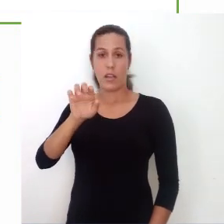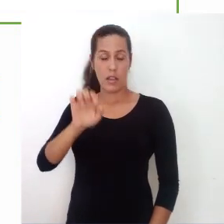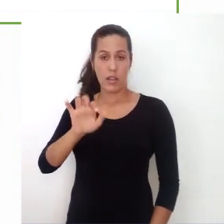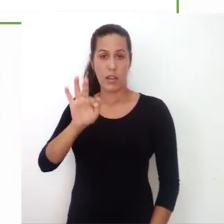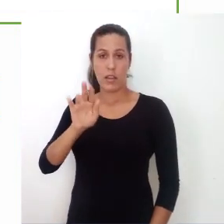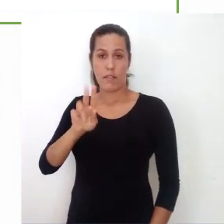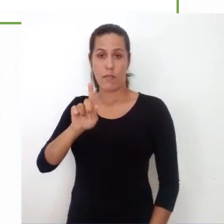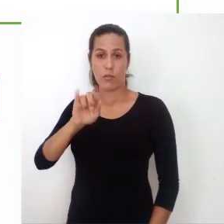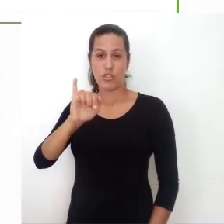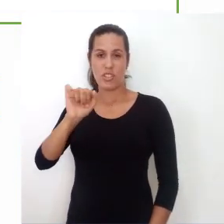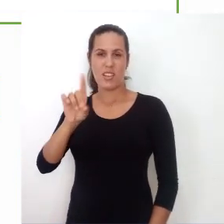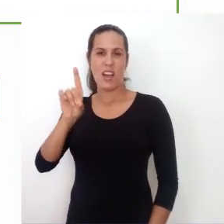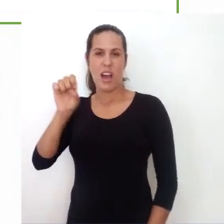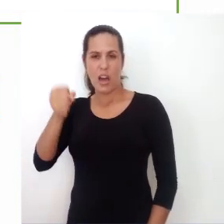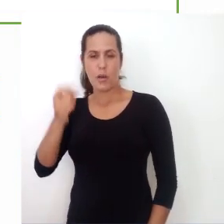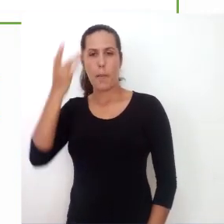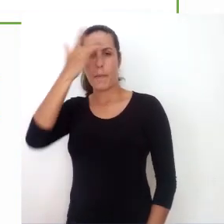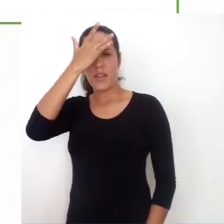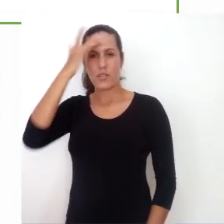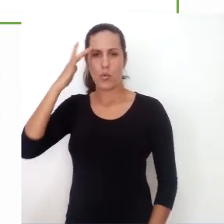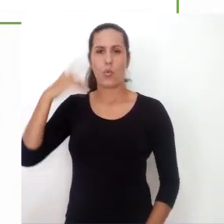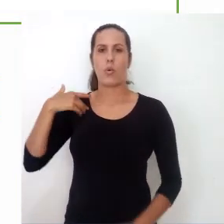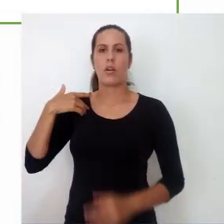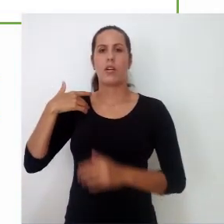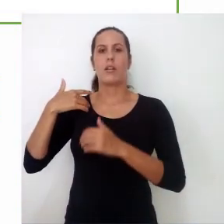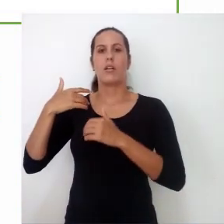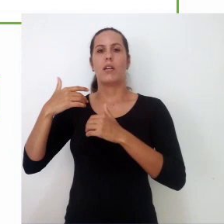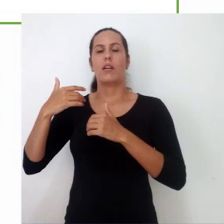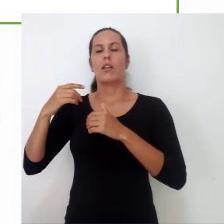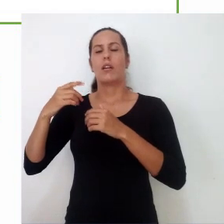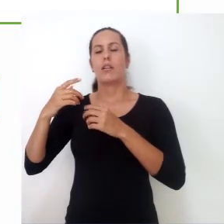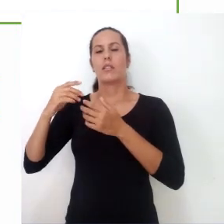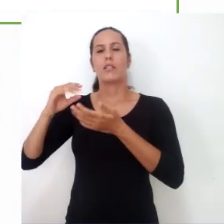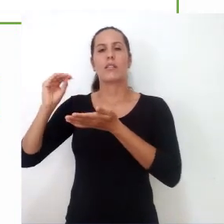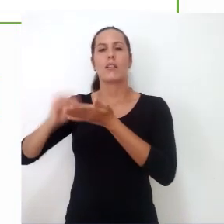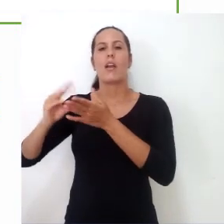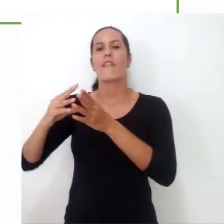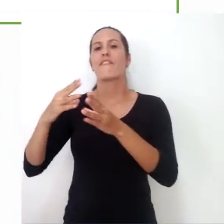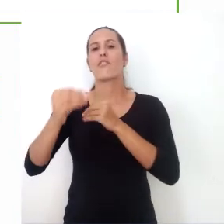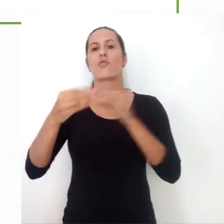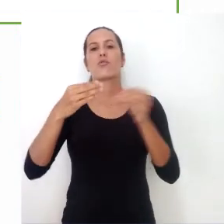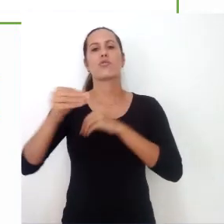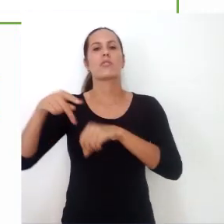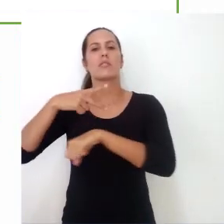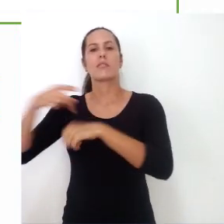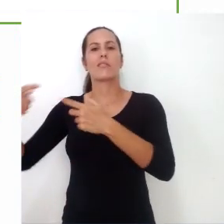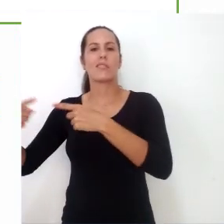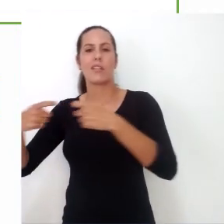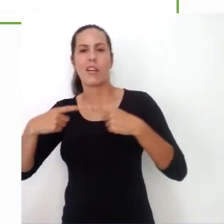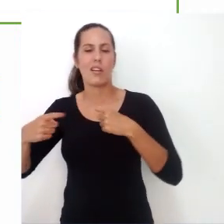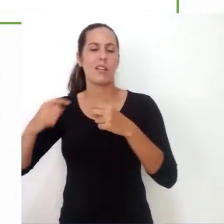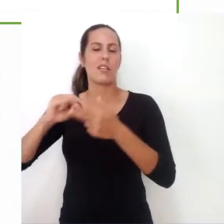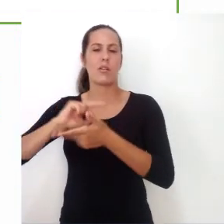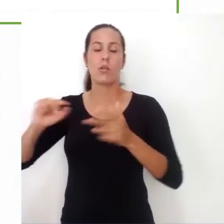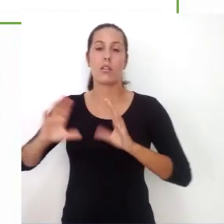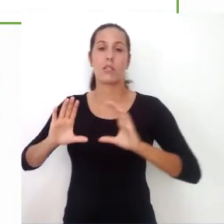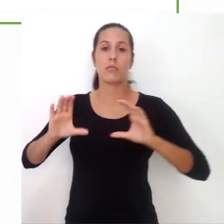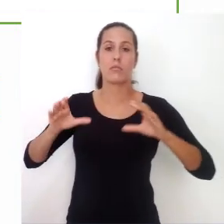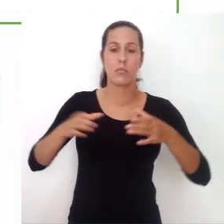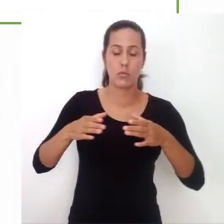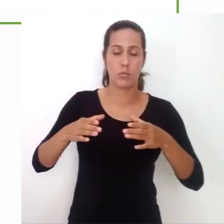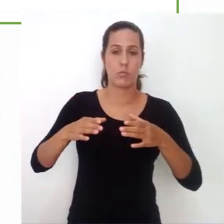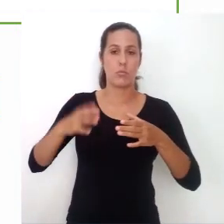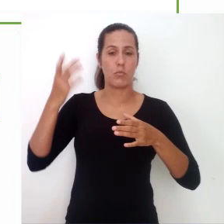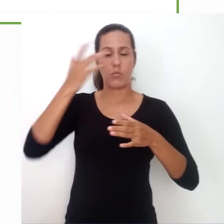minorias. Lembram quando eu falei a vocês que a questão da minoria não é uma questão de quantidade, e sim daqueles grupos